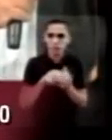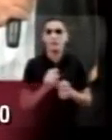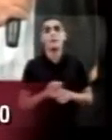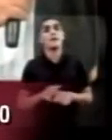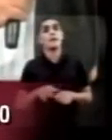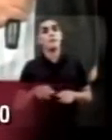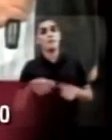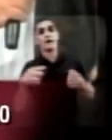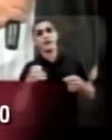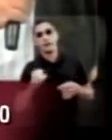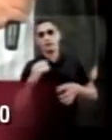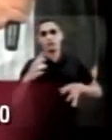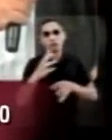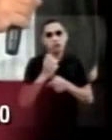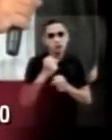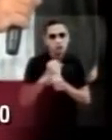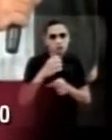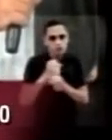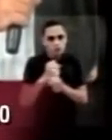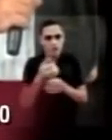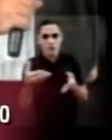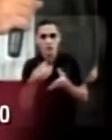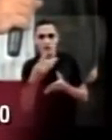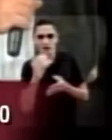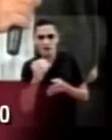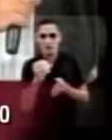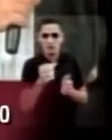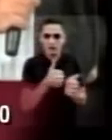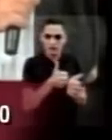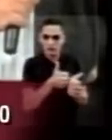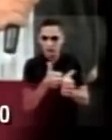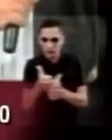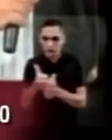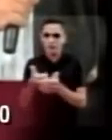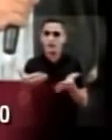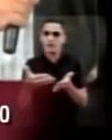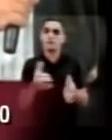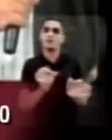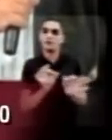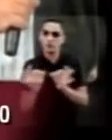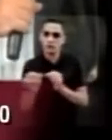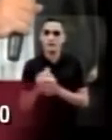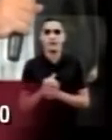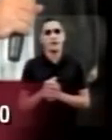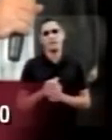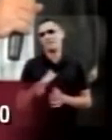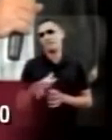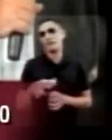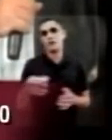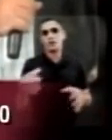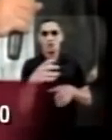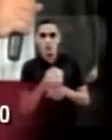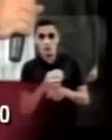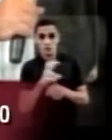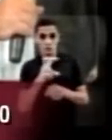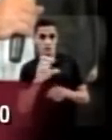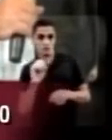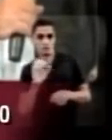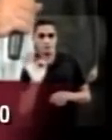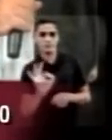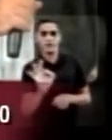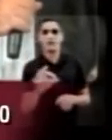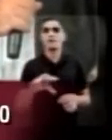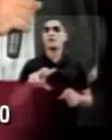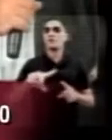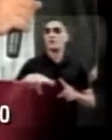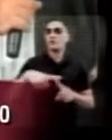as contas dos 30% que nós estamos seguindo, 30%, vamos por 50%, nós teríamos mais 6, o